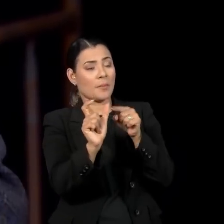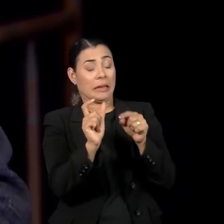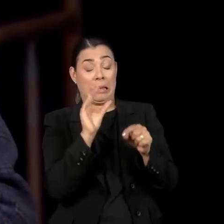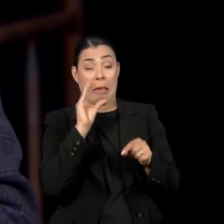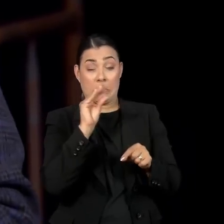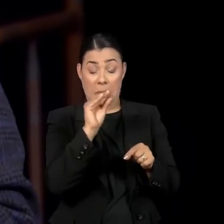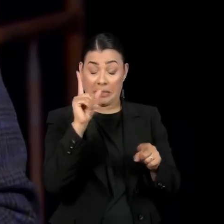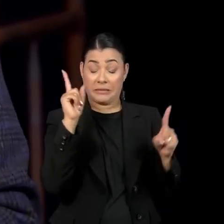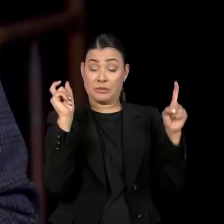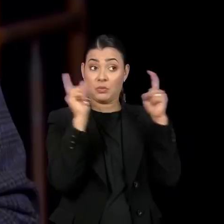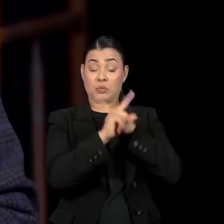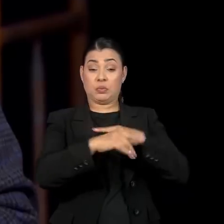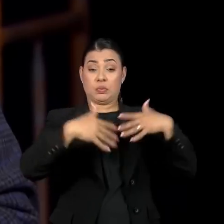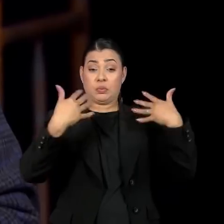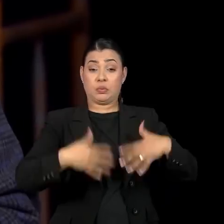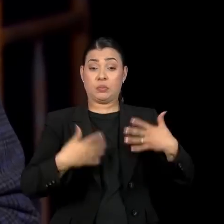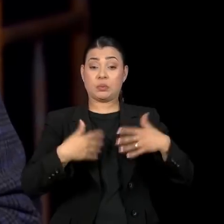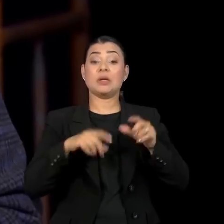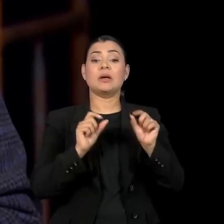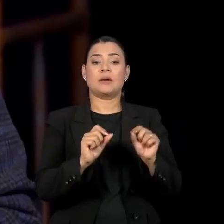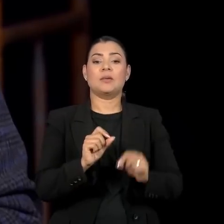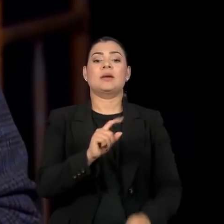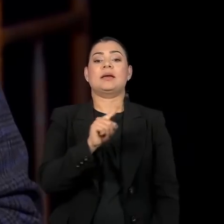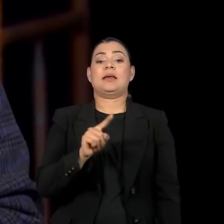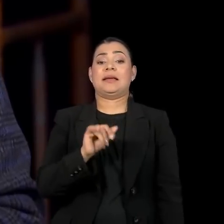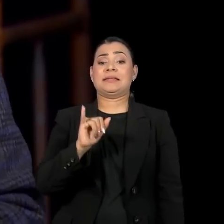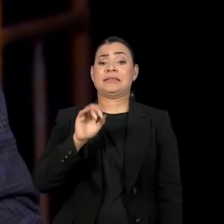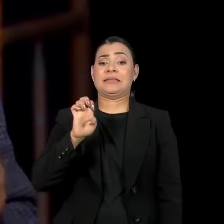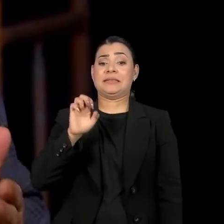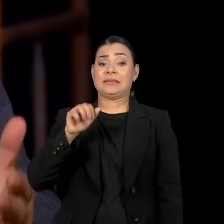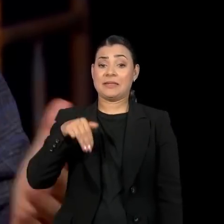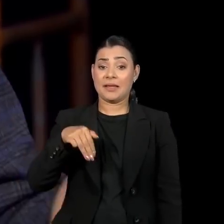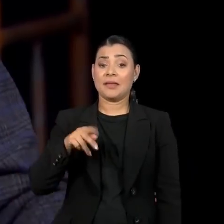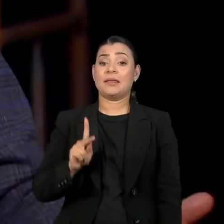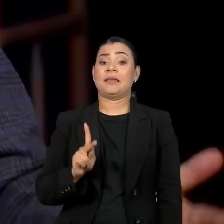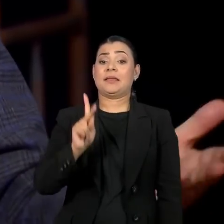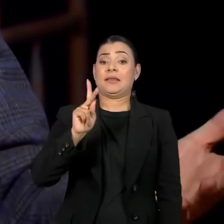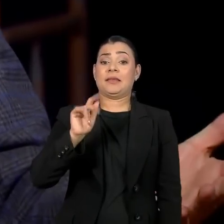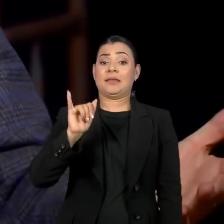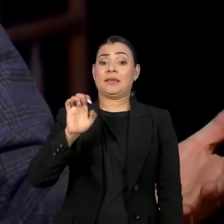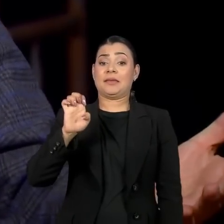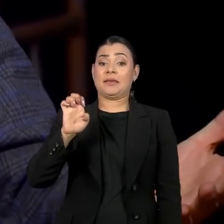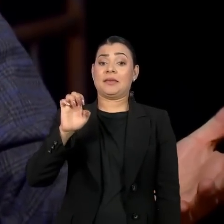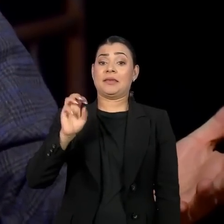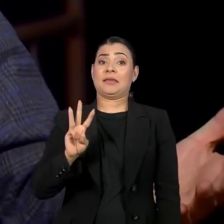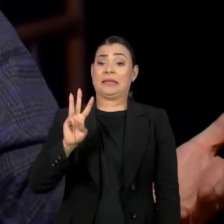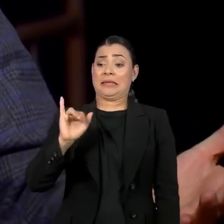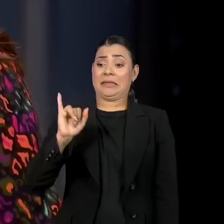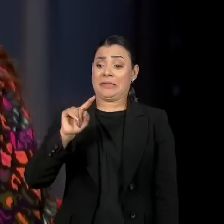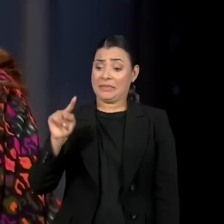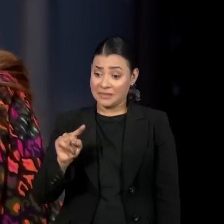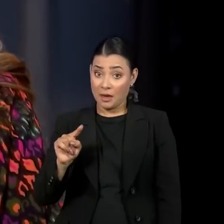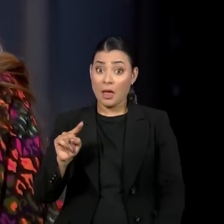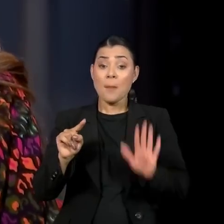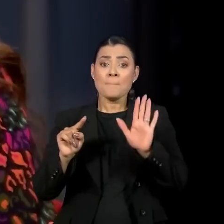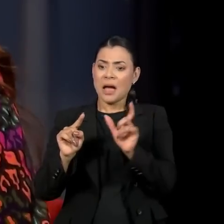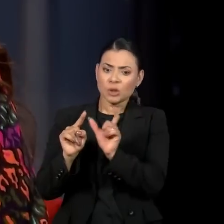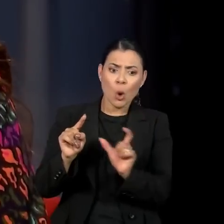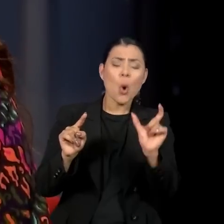impronunciável Jankiewicz, também tem Carvalho Pinto. Tem, é uma predestinada.